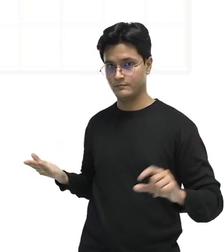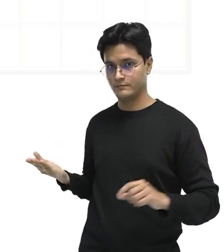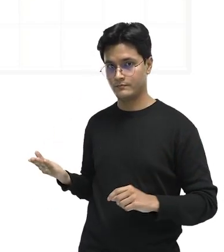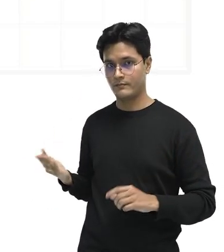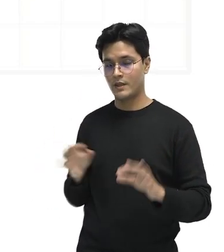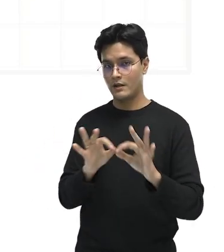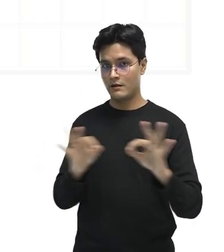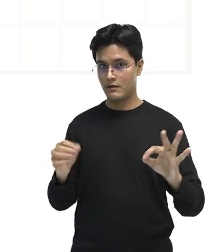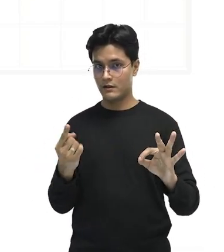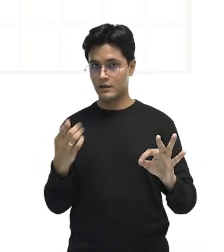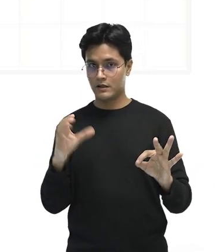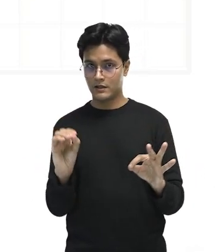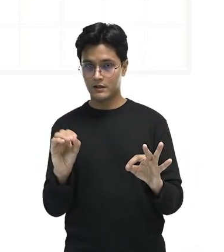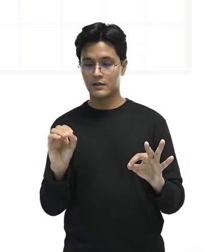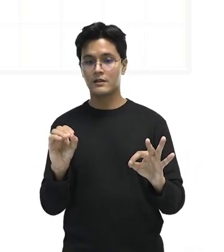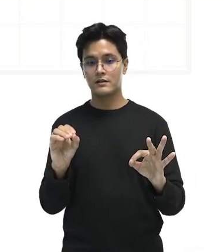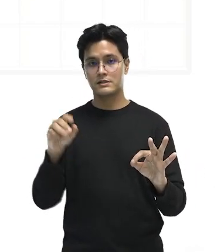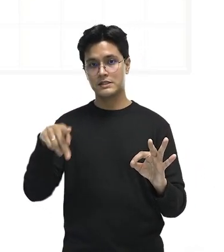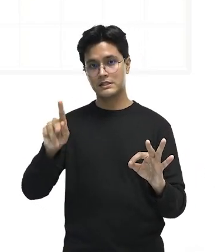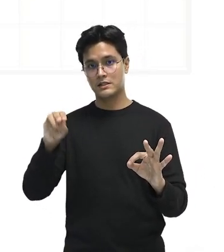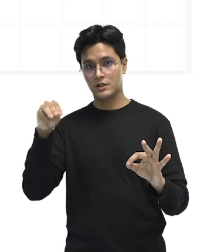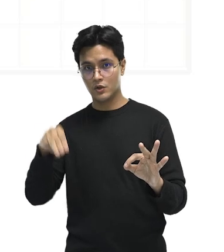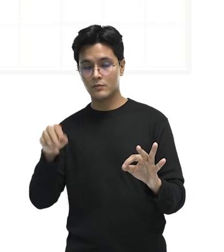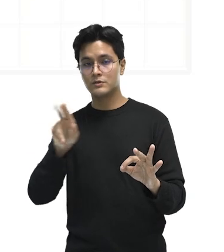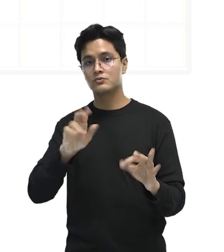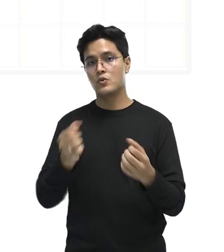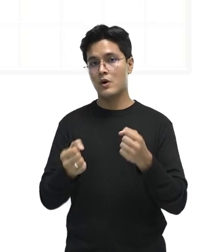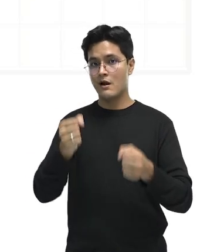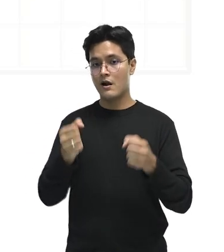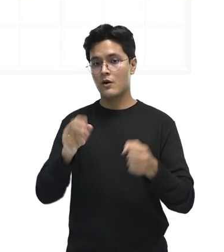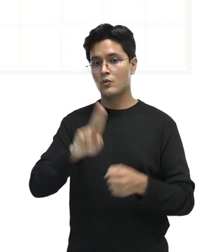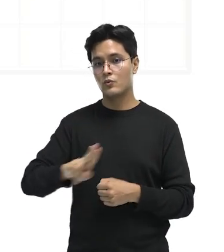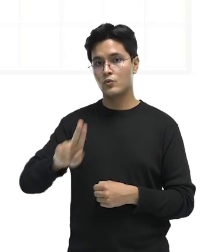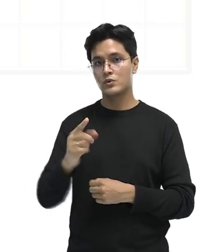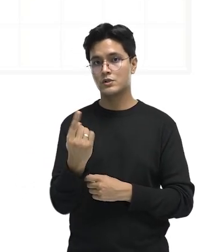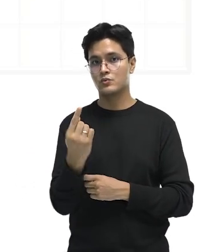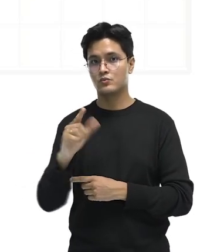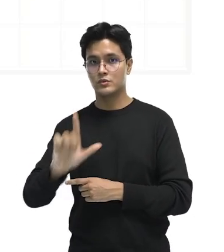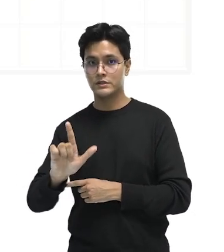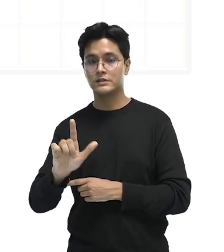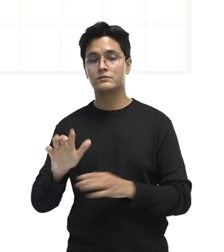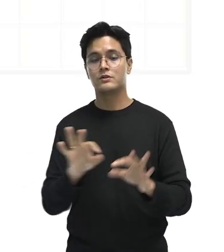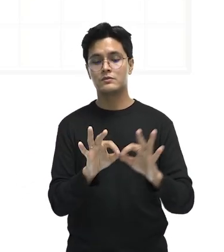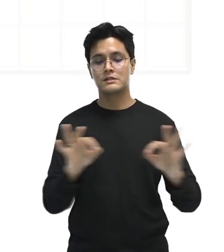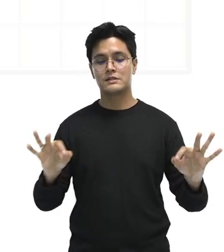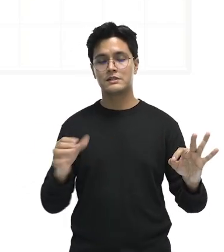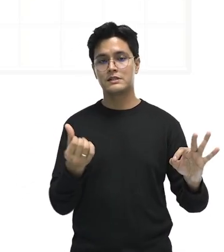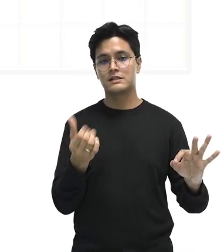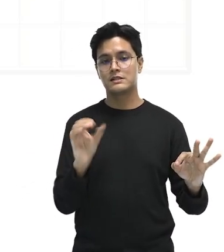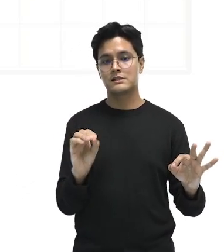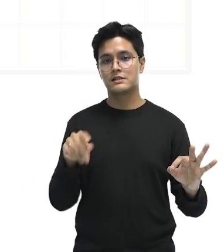10, ele consome 1 litro. Para percorrer 60, ele vai consumir quantos litros?